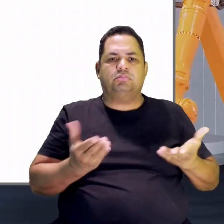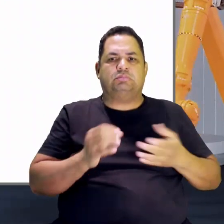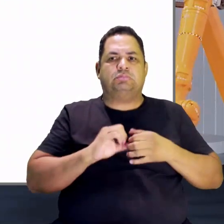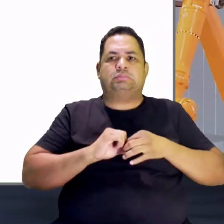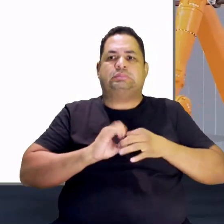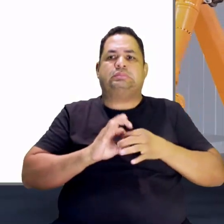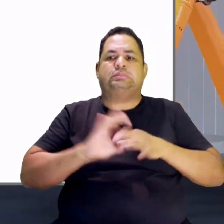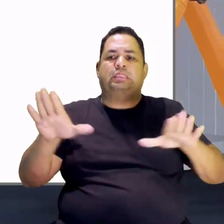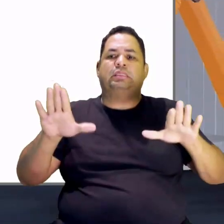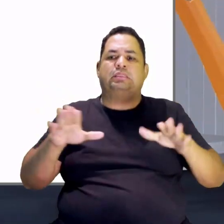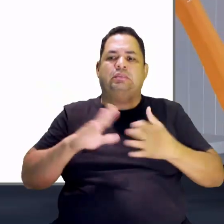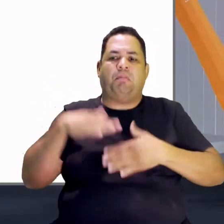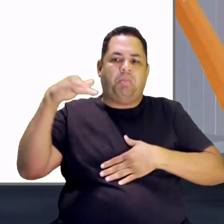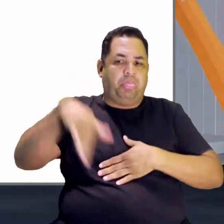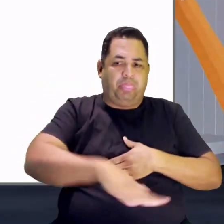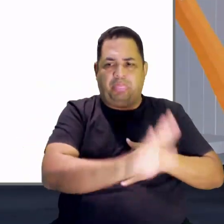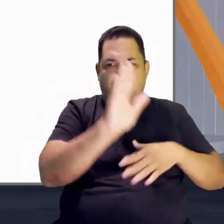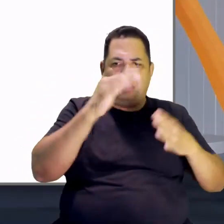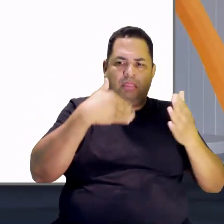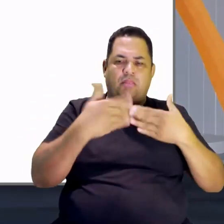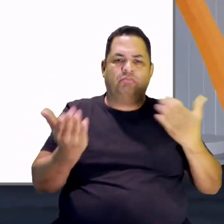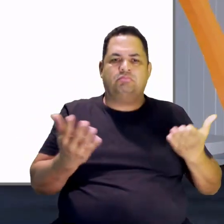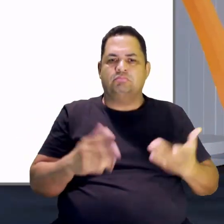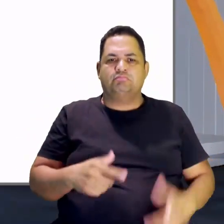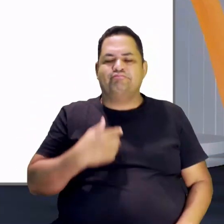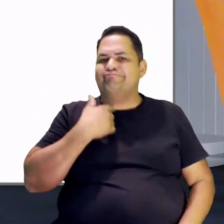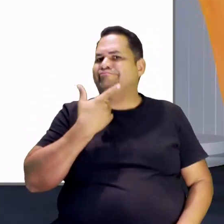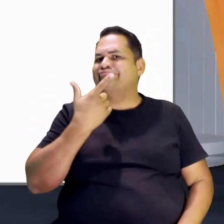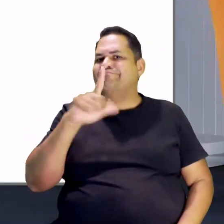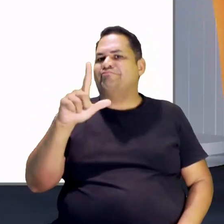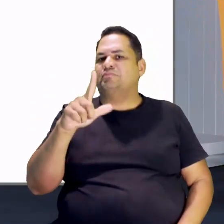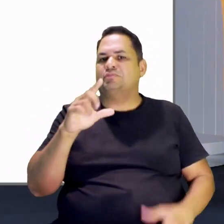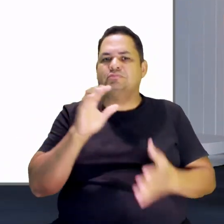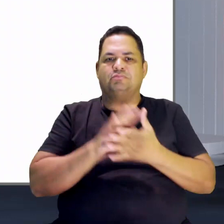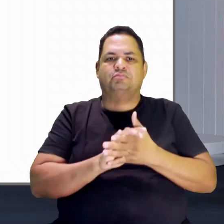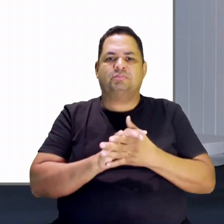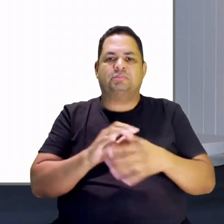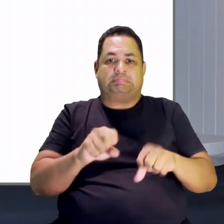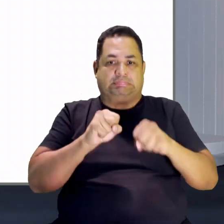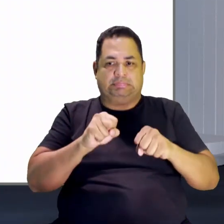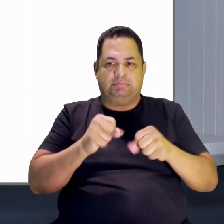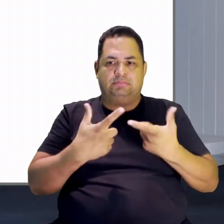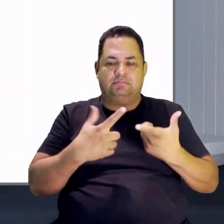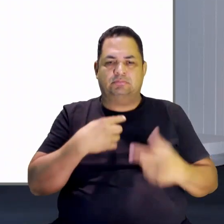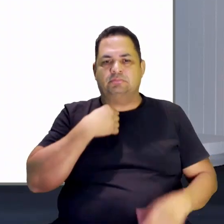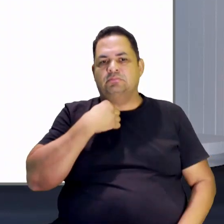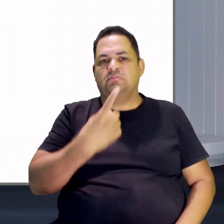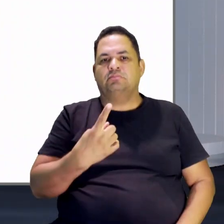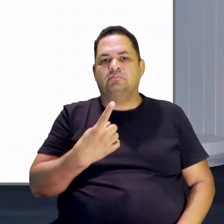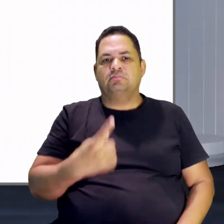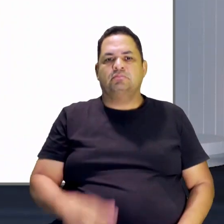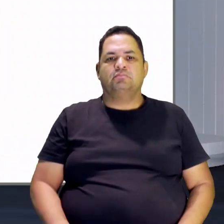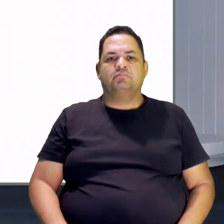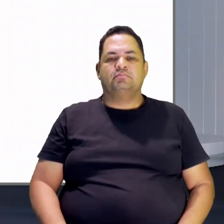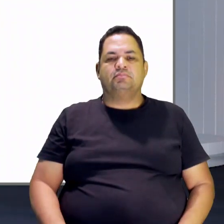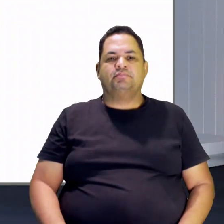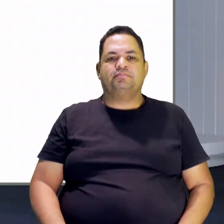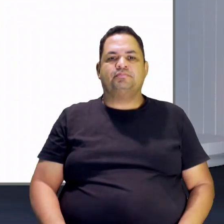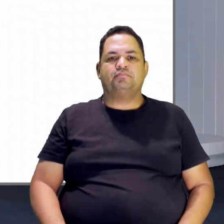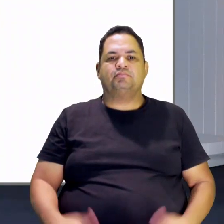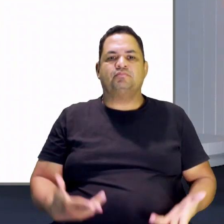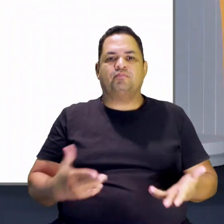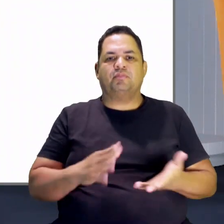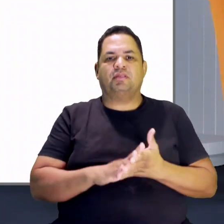solta o carrinho, desce pela rampa, porque você não consegue mais controlar. Porque em plano inclinado a gente vê que a força-peso